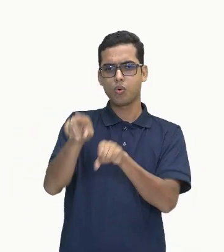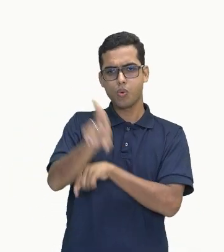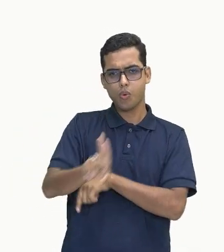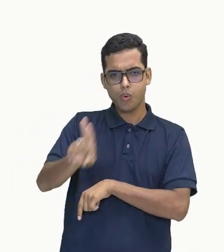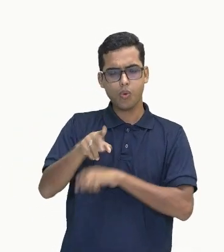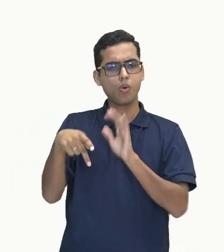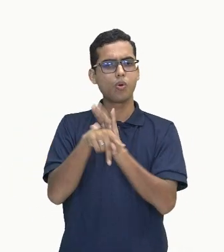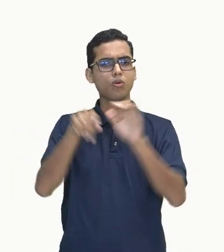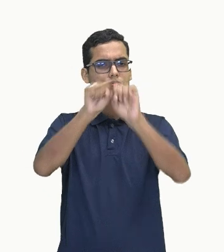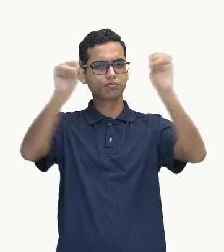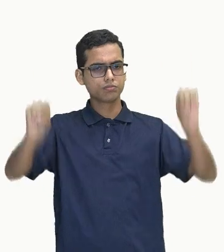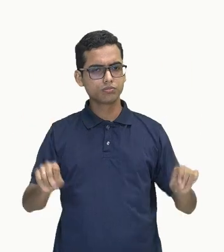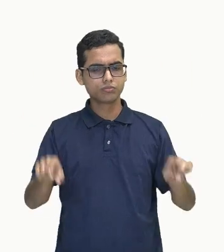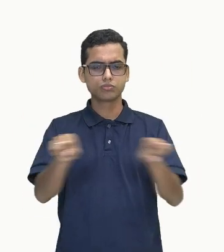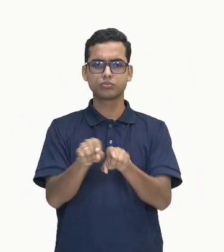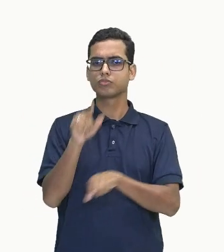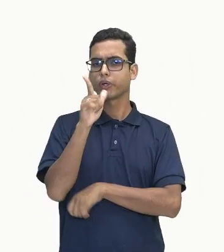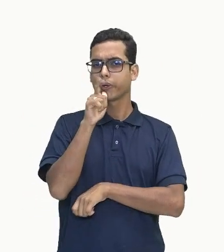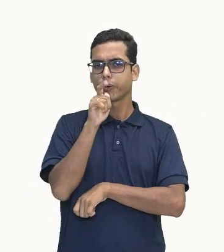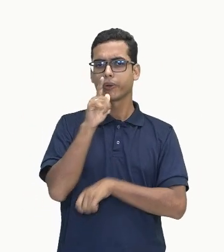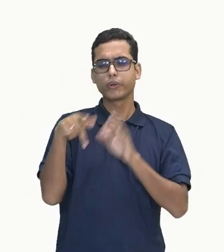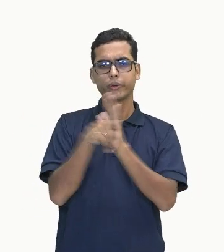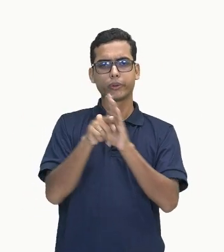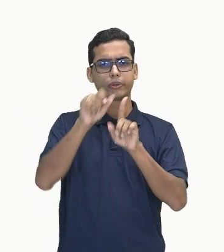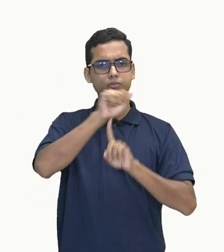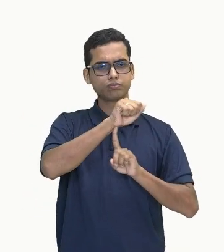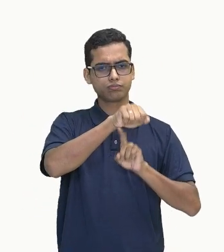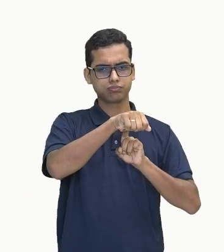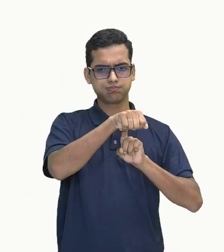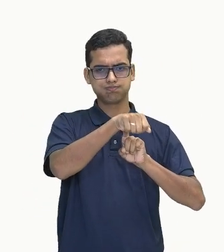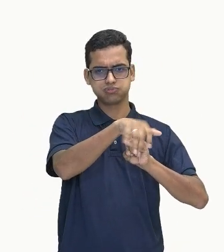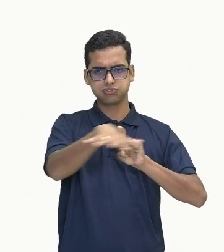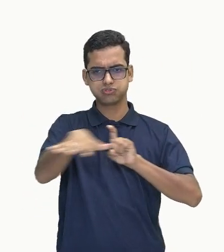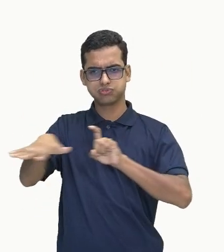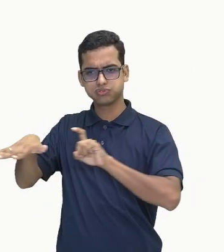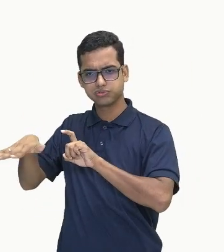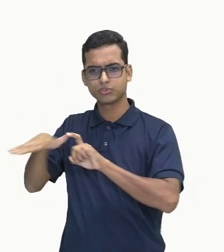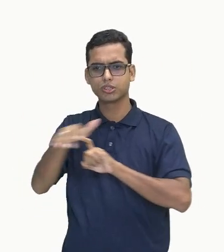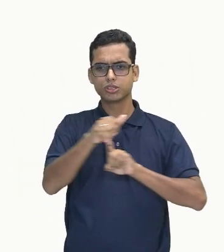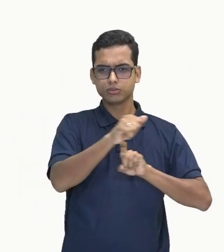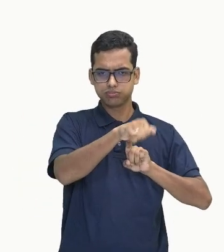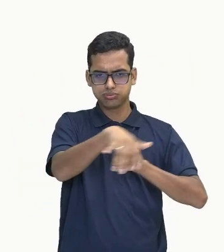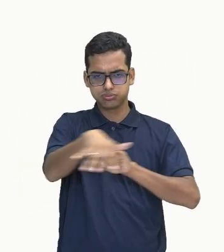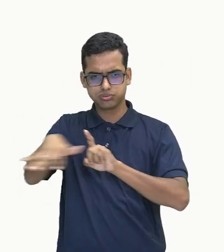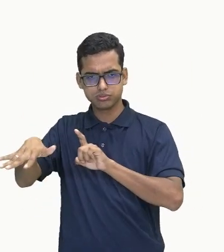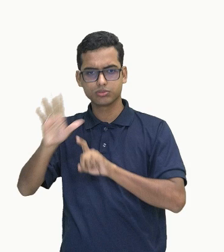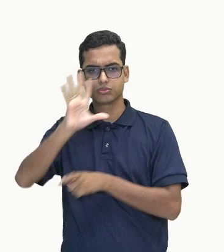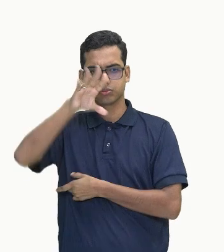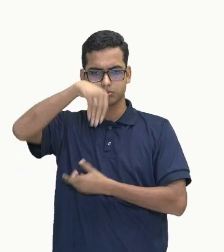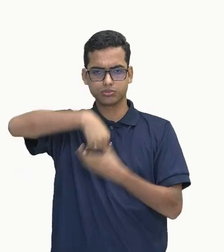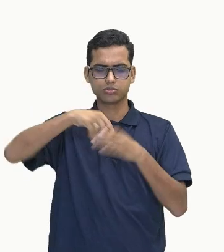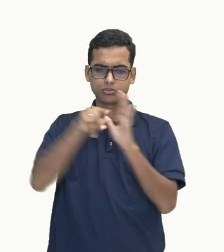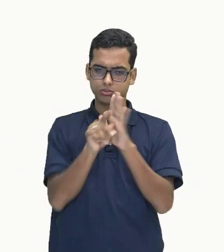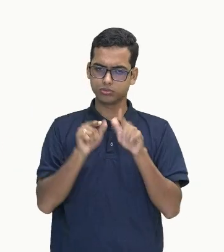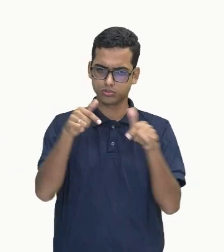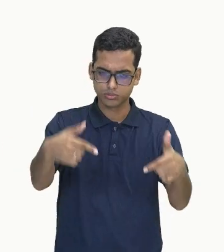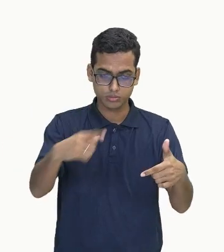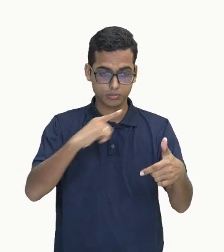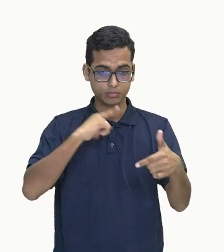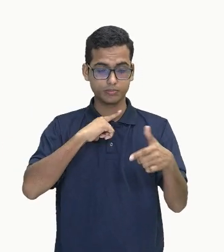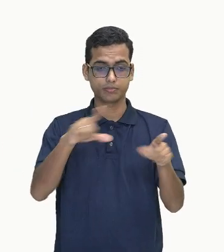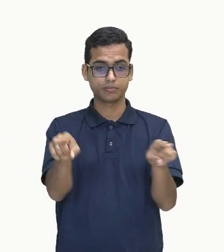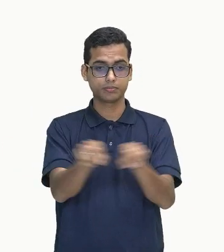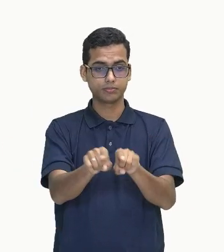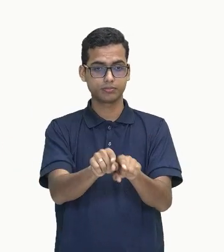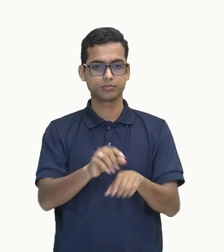um sistema de irrigação mais avançado, até mesmo por conta das atividades que vão ser realizadas. E também,